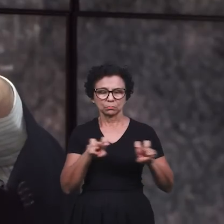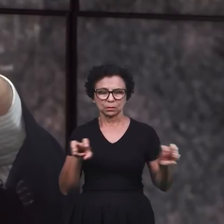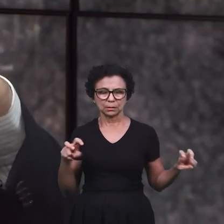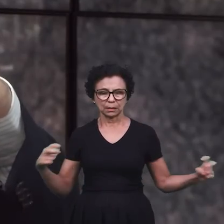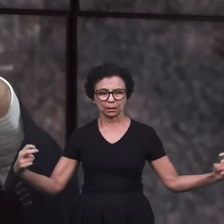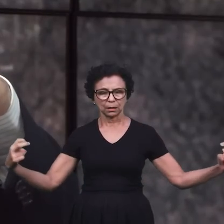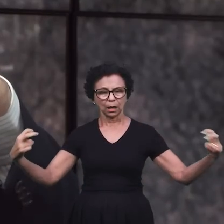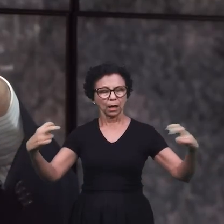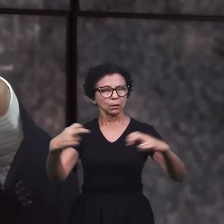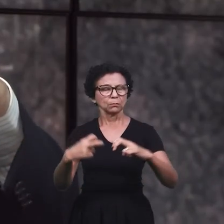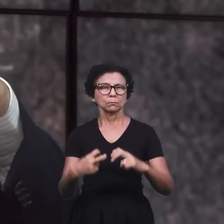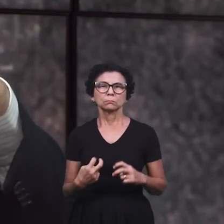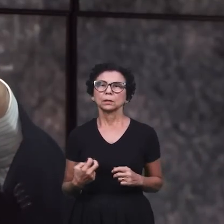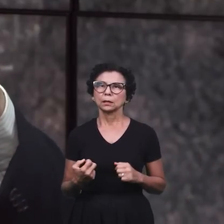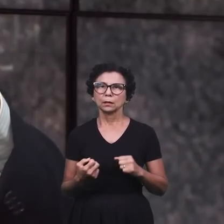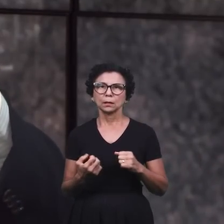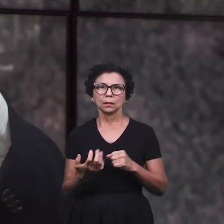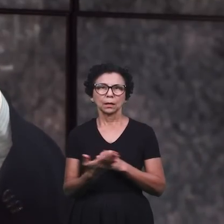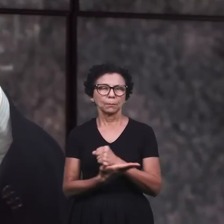era judeu.